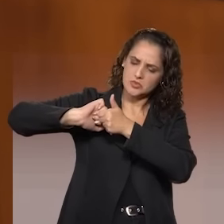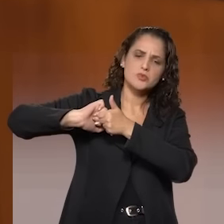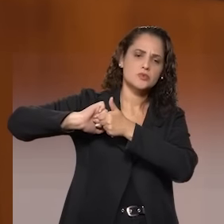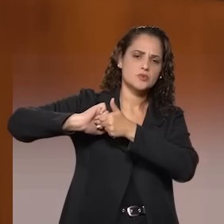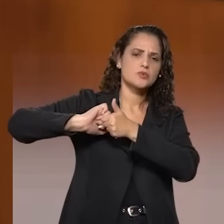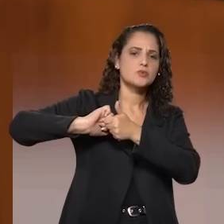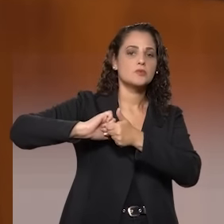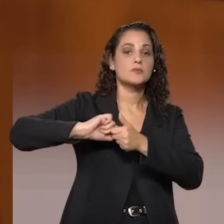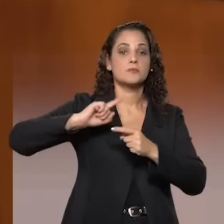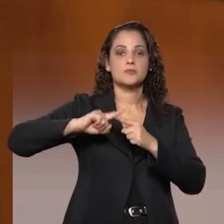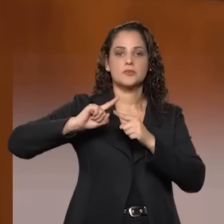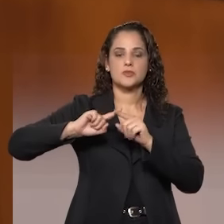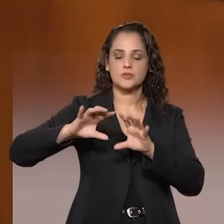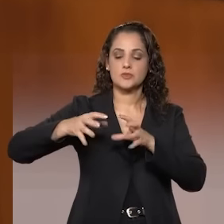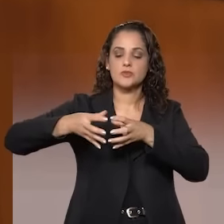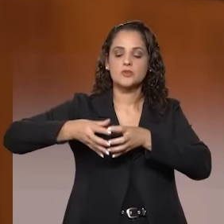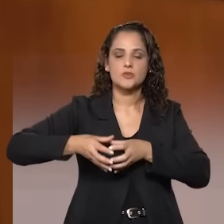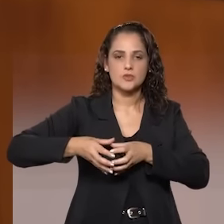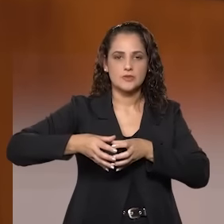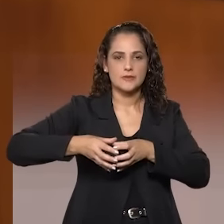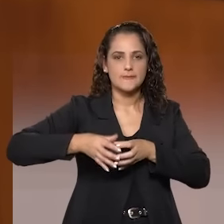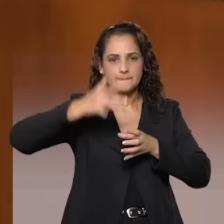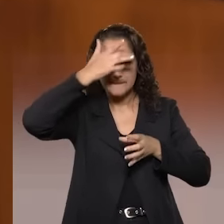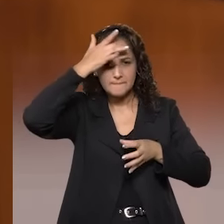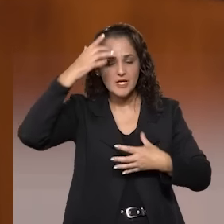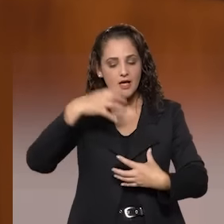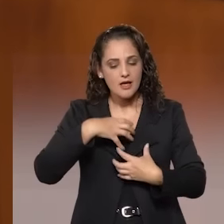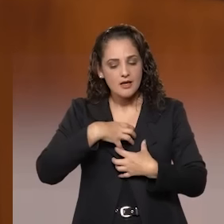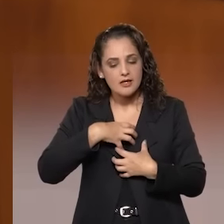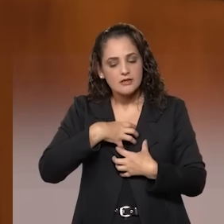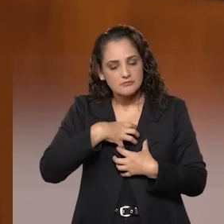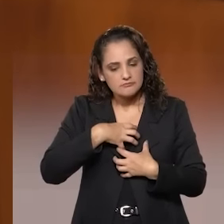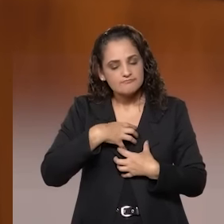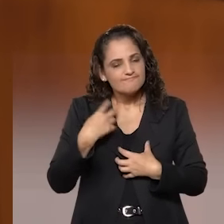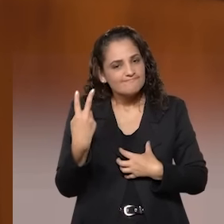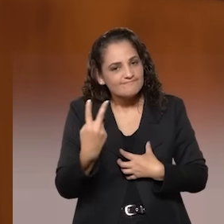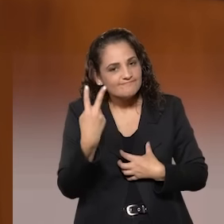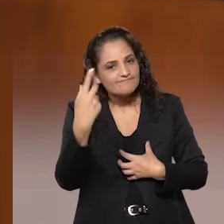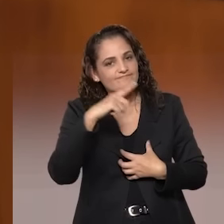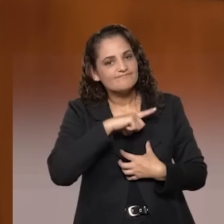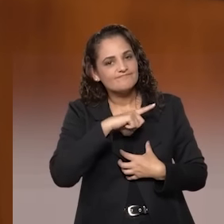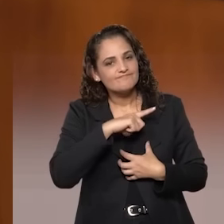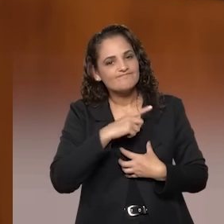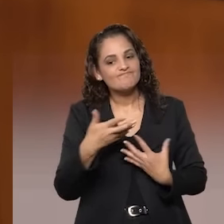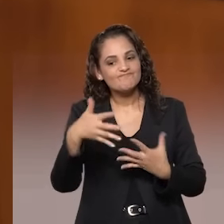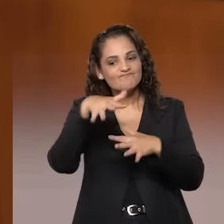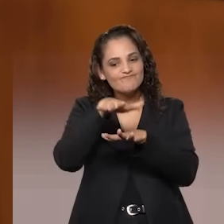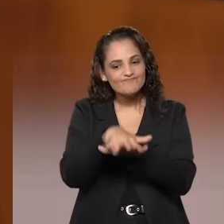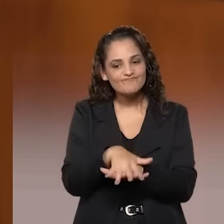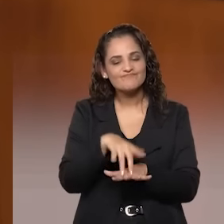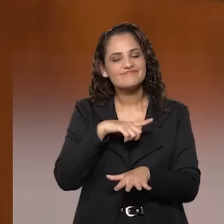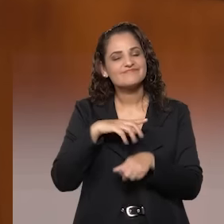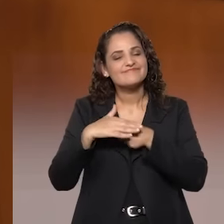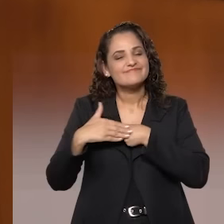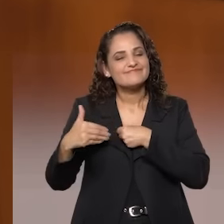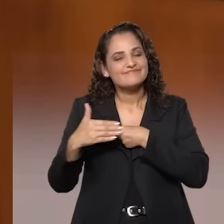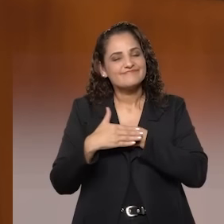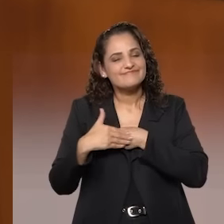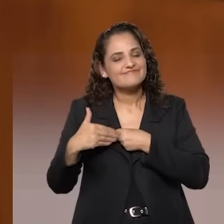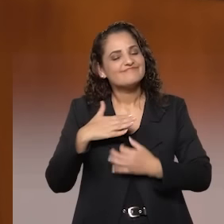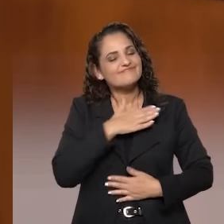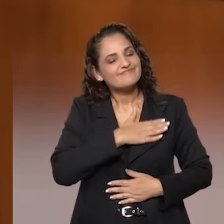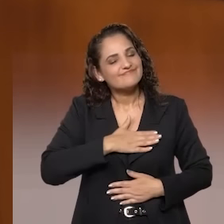que elas são valorizadas são inclusas elas são queridas elas se sintam pertencendo nós vamos ter mais